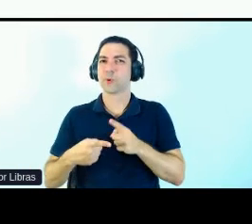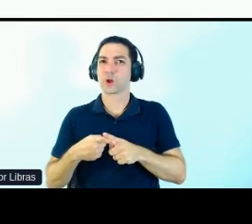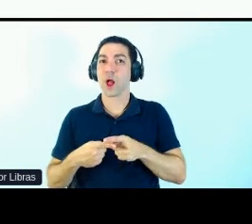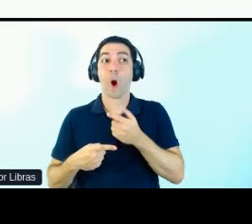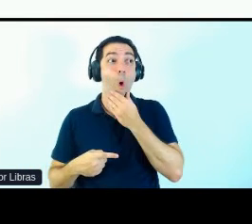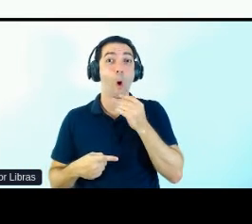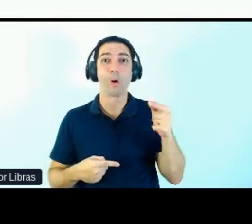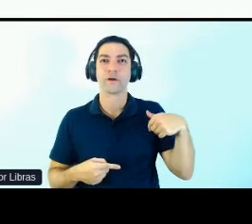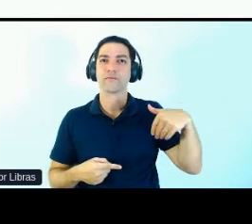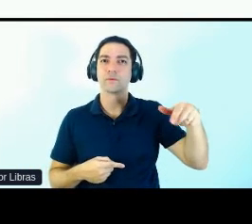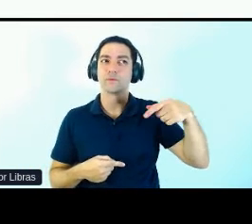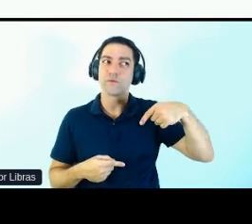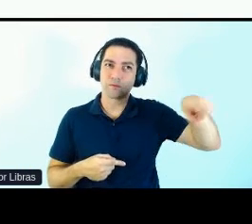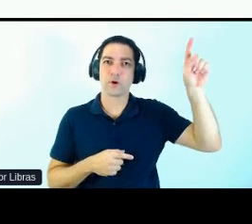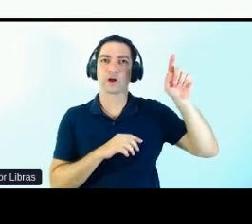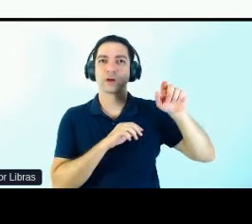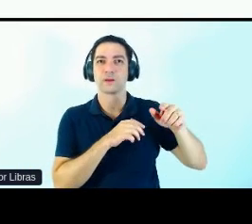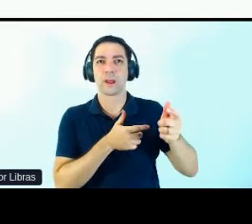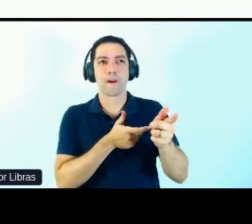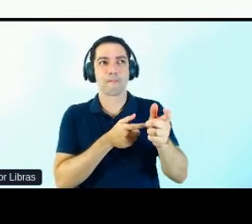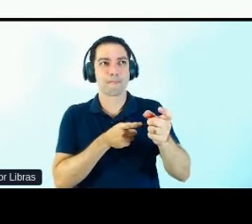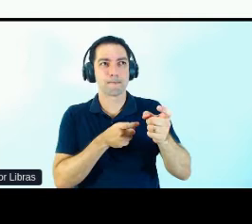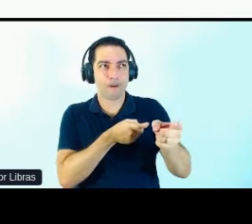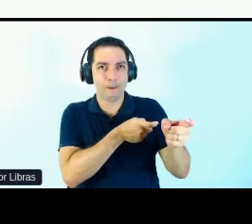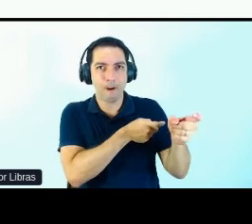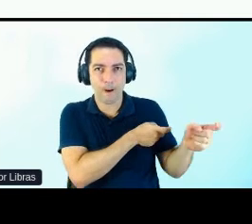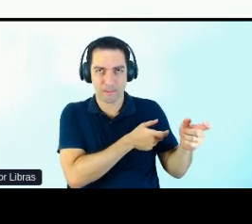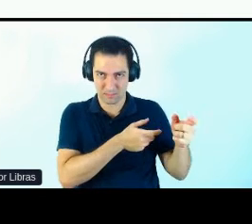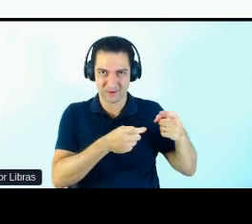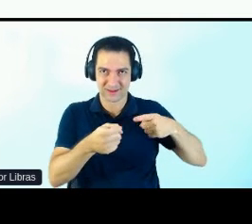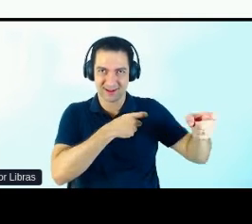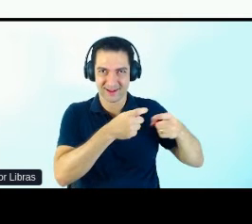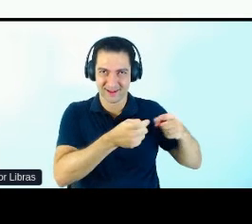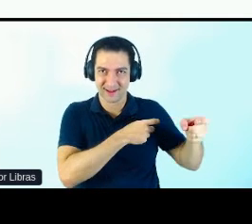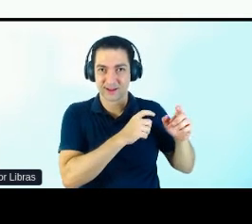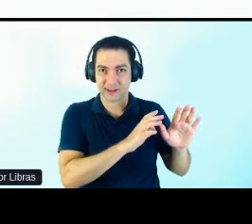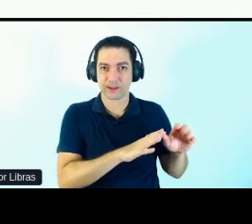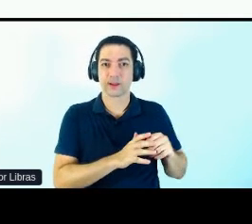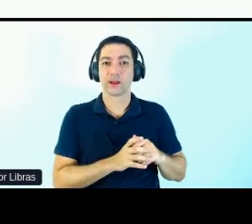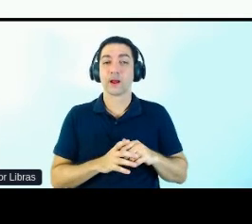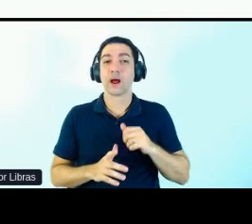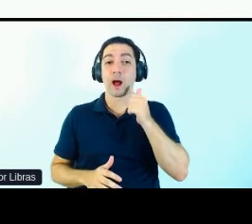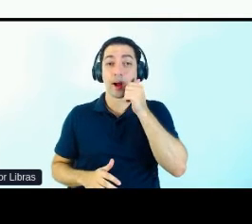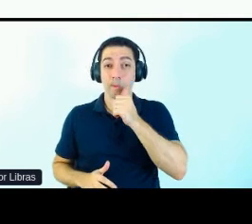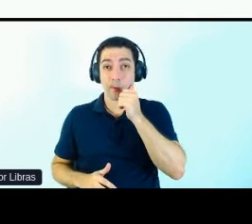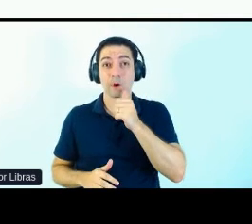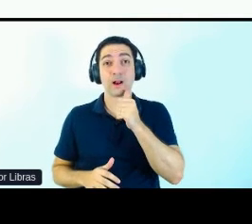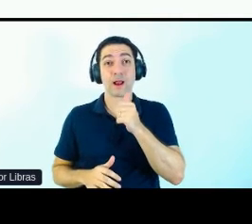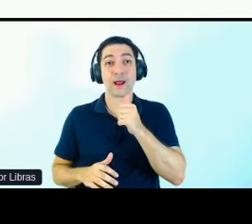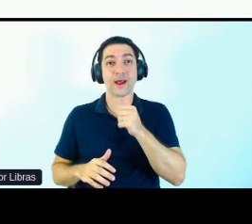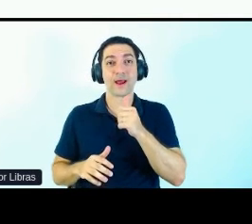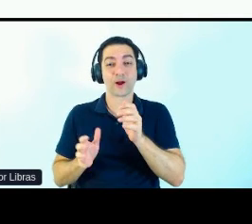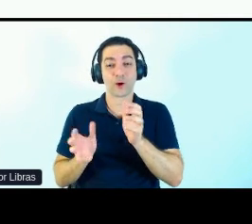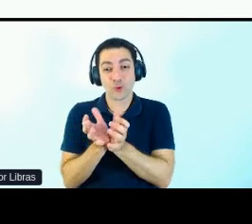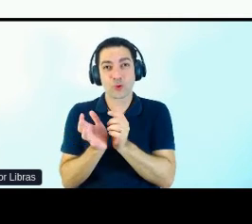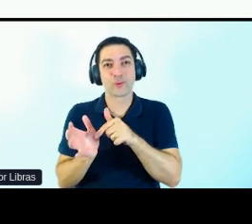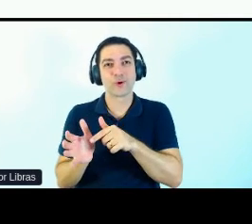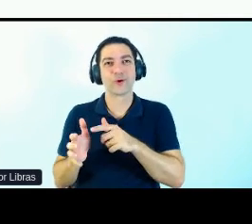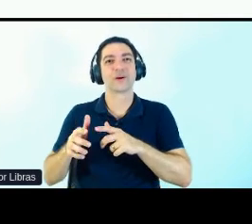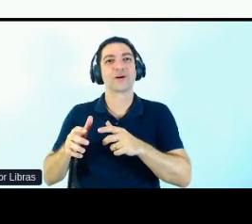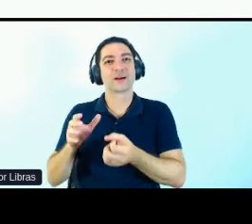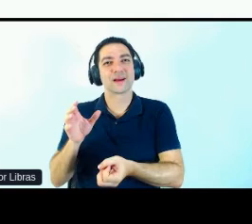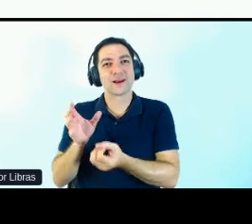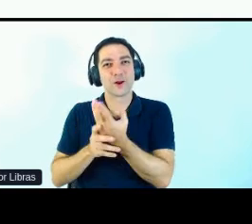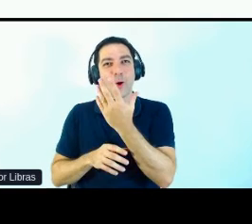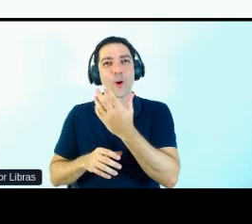receberam eram computadoras, e elas foram responsáveis aí pela configuração do ENIAC, que foi o primeiro computador digital